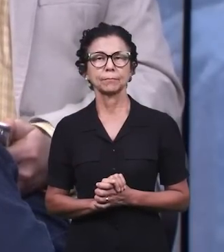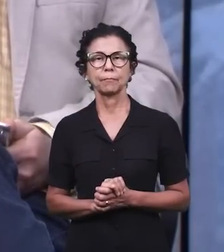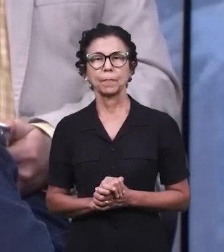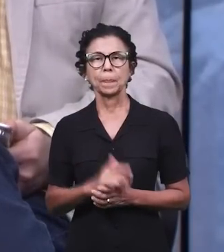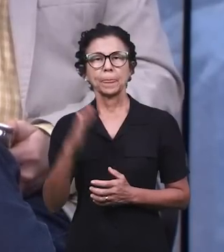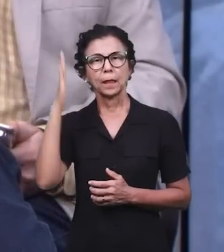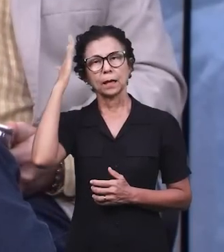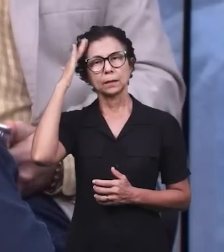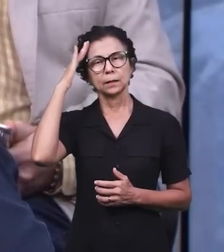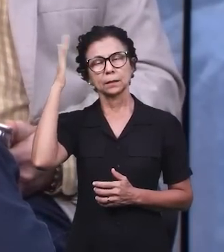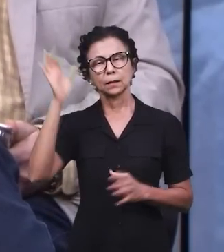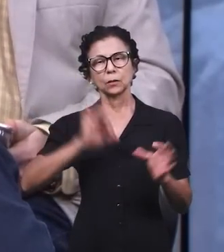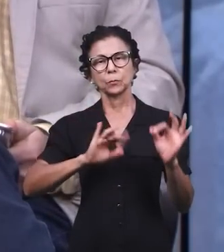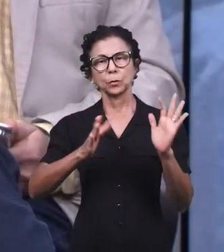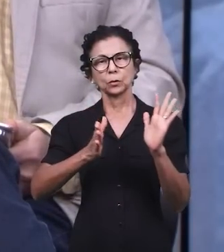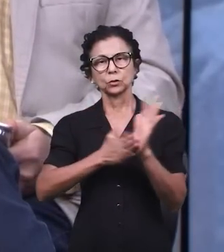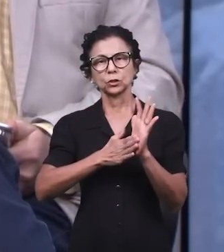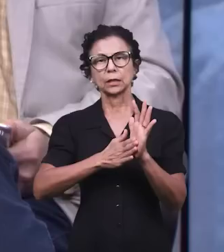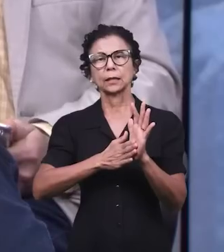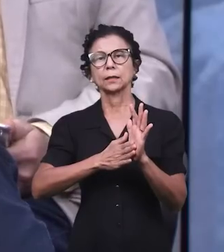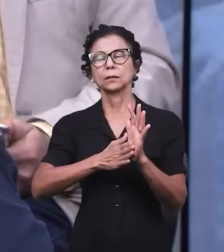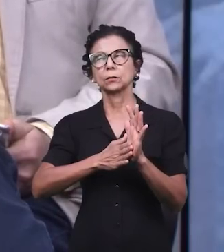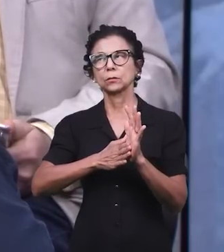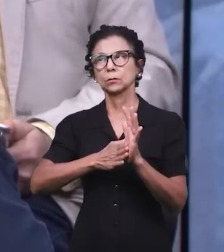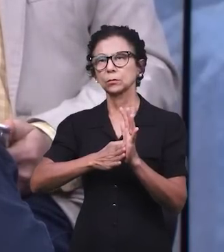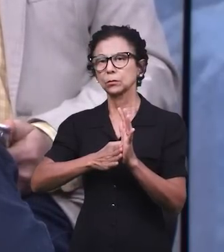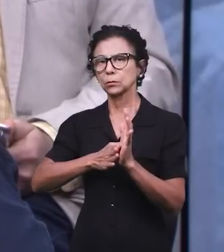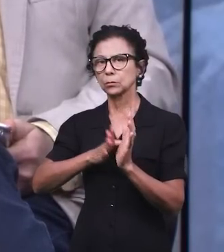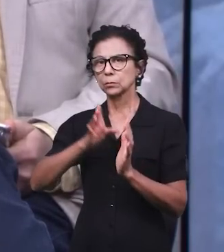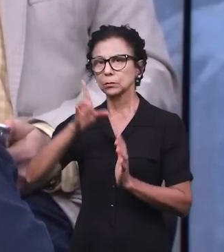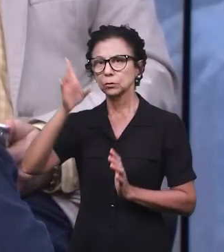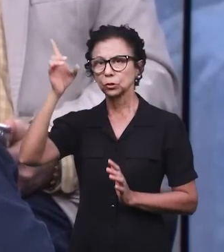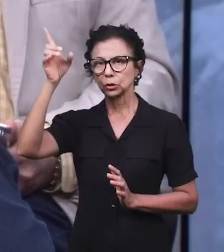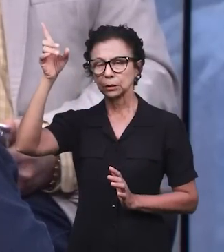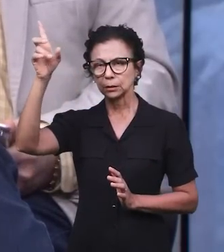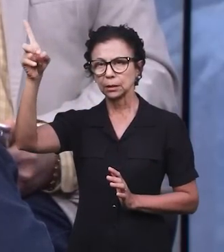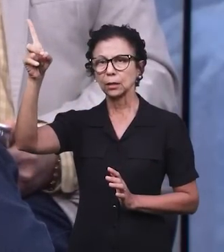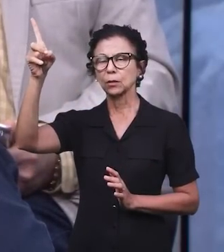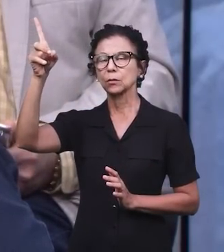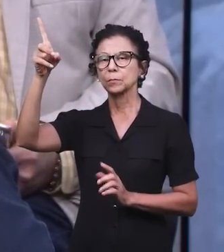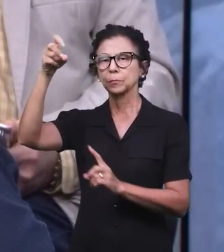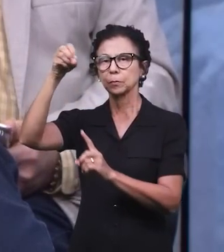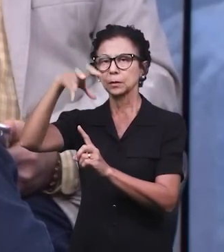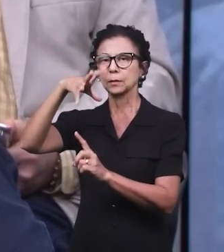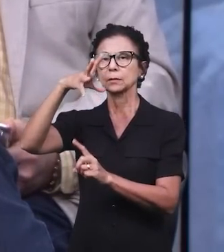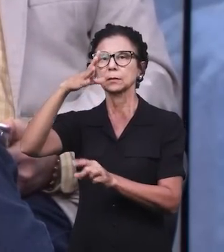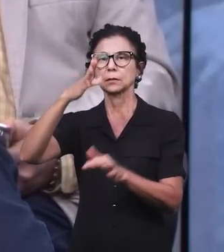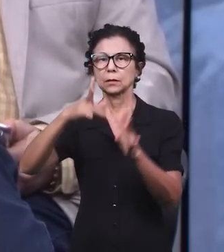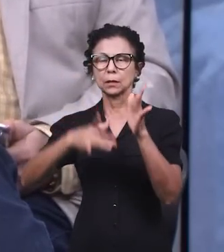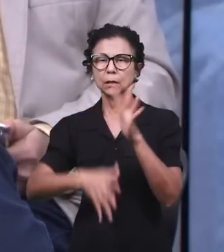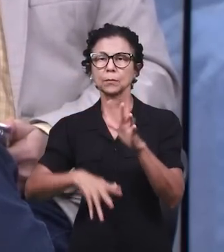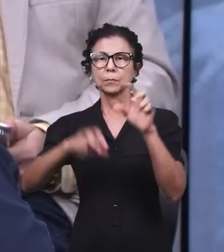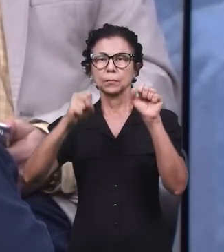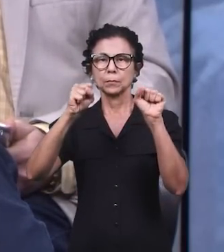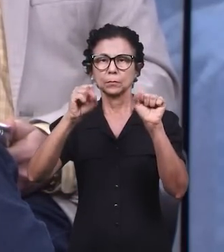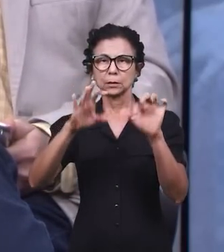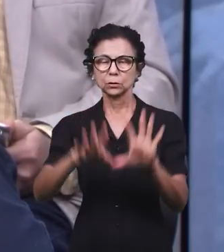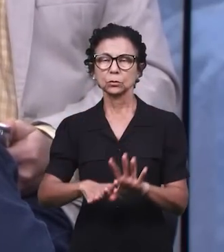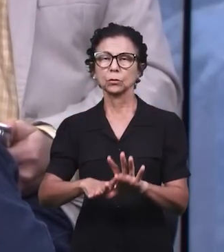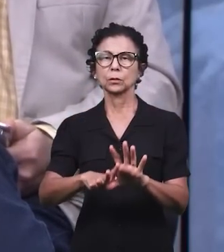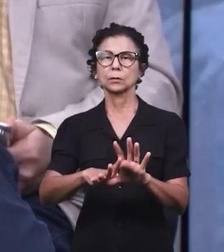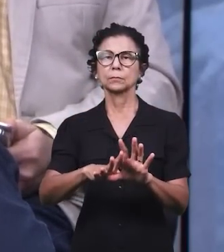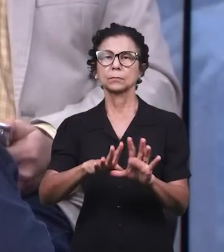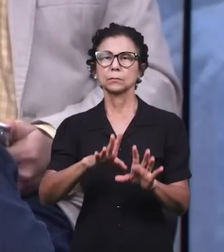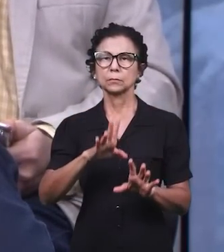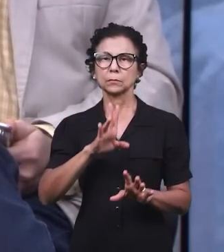Deus, entrar na graça de Deus para que Ele derrame da sua graça, ele nos abençoe, nos responda da